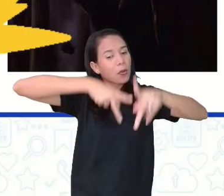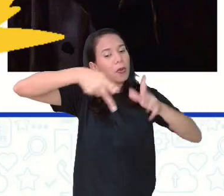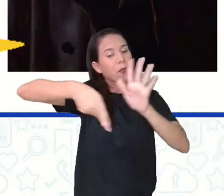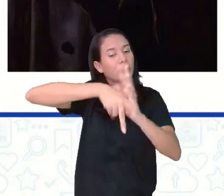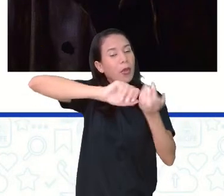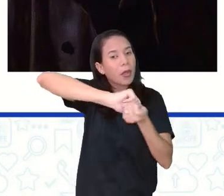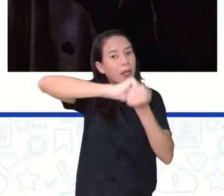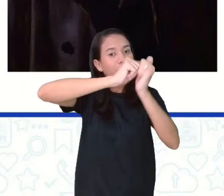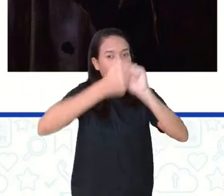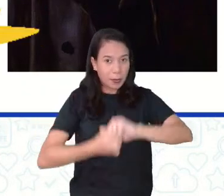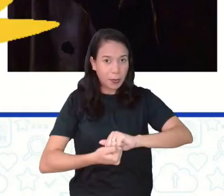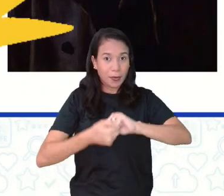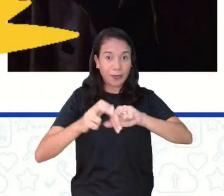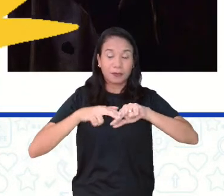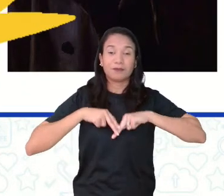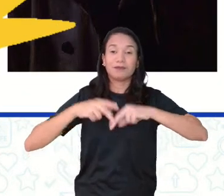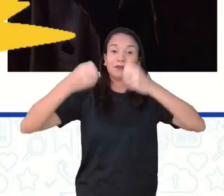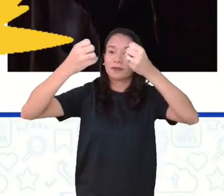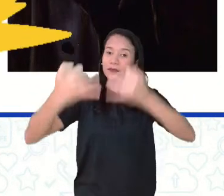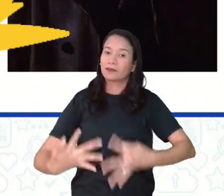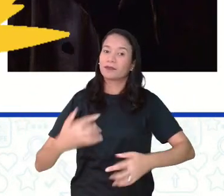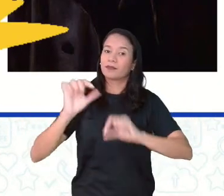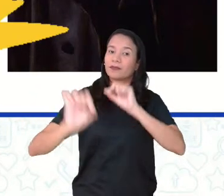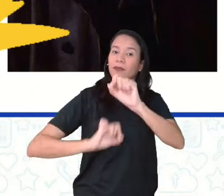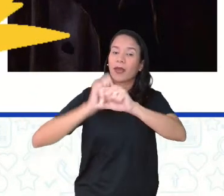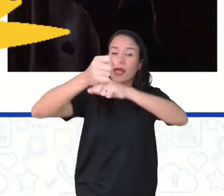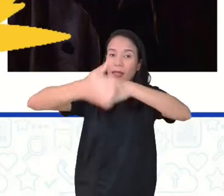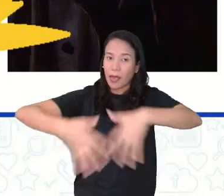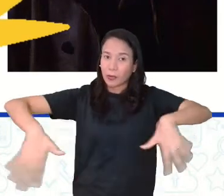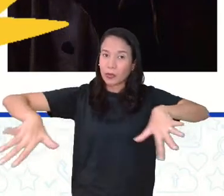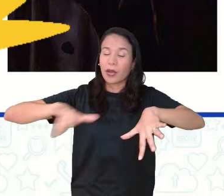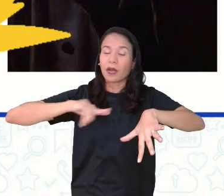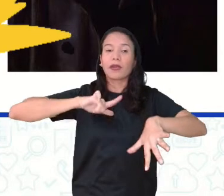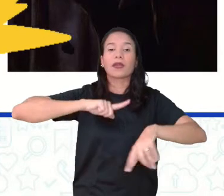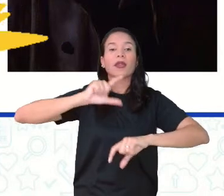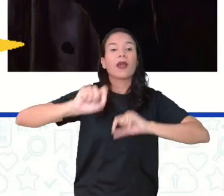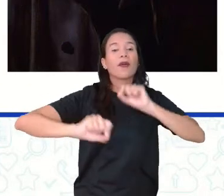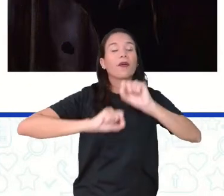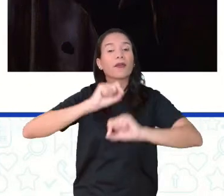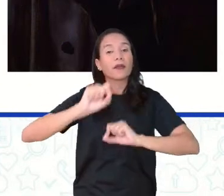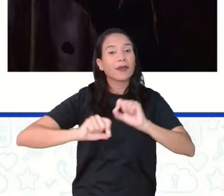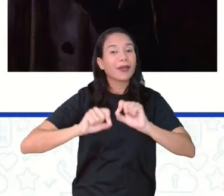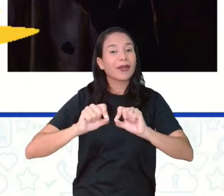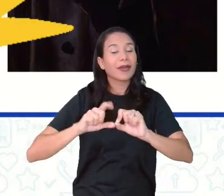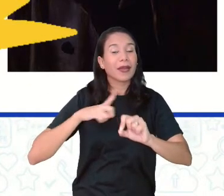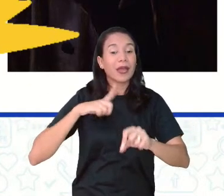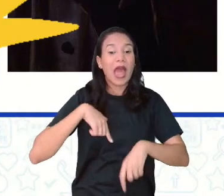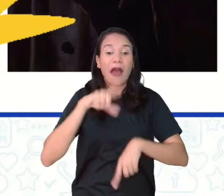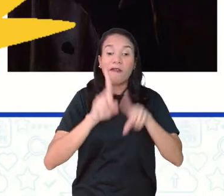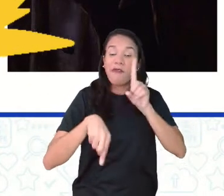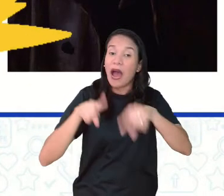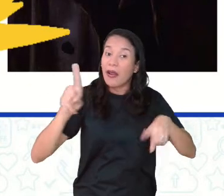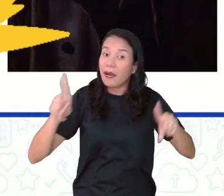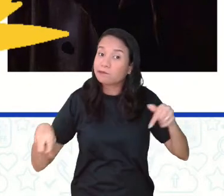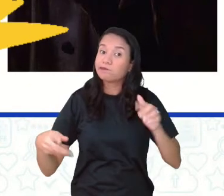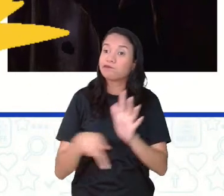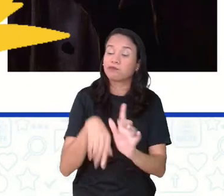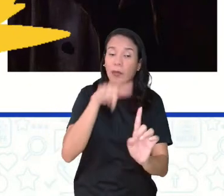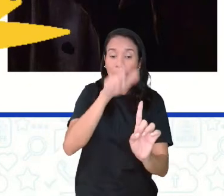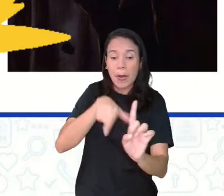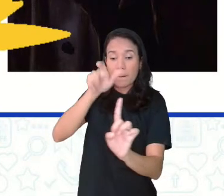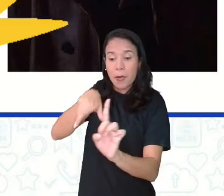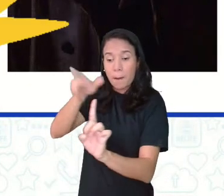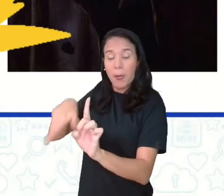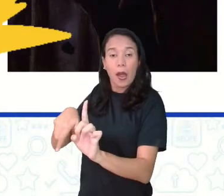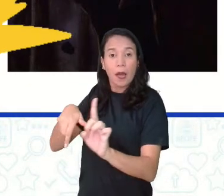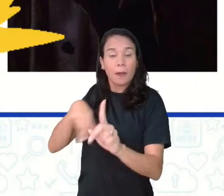adaptada. E aí a gente vai falar um pouquinho da seleção natural, onde diz que a variabilidade entre os indivíduos da